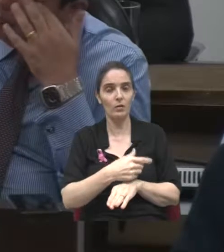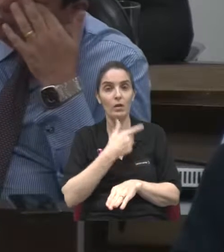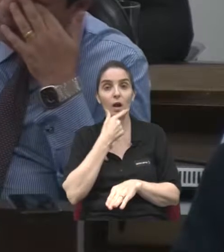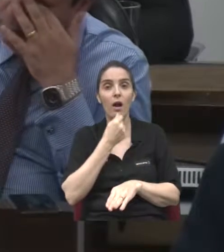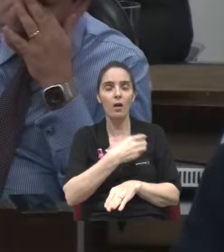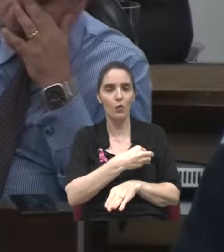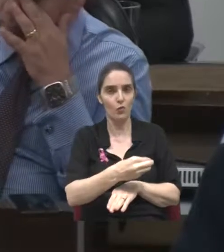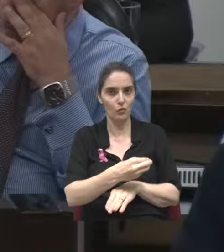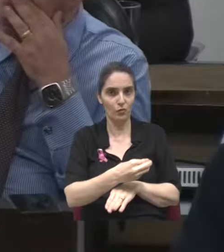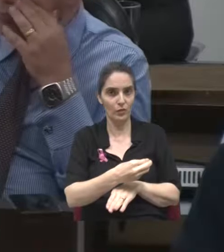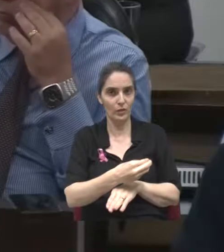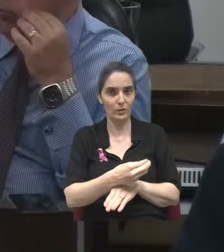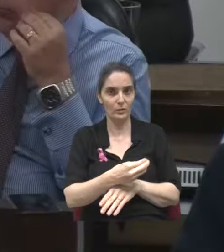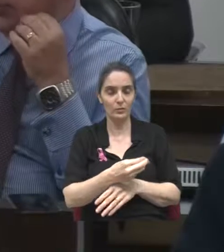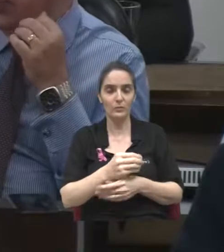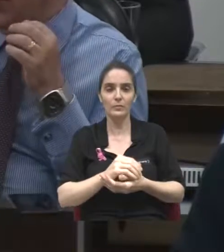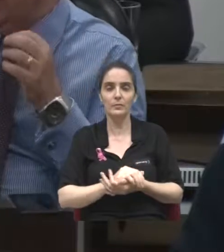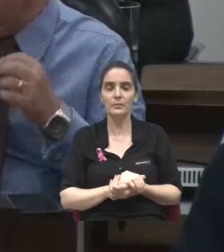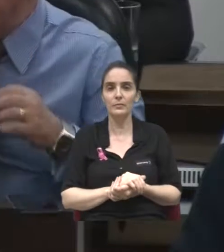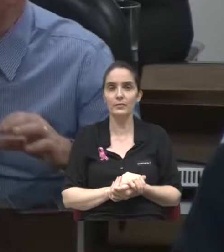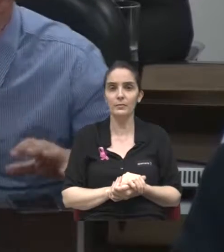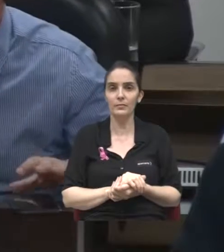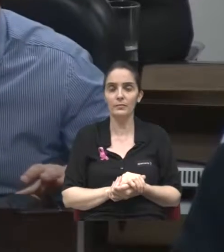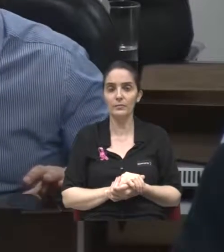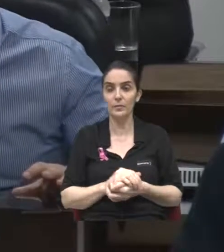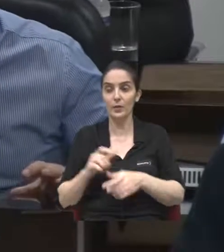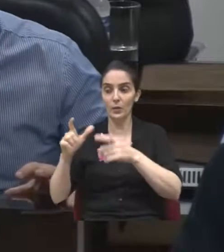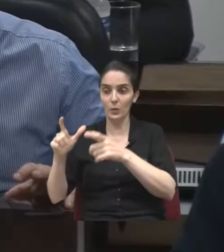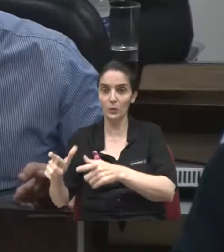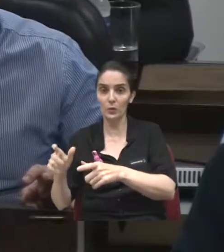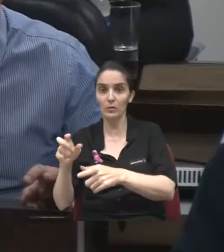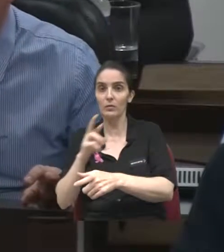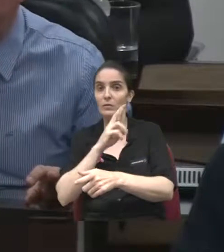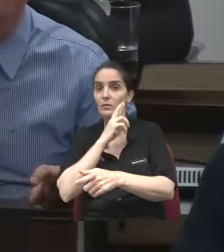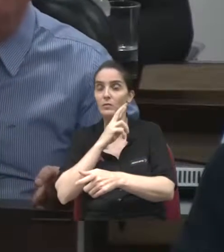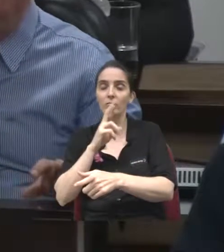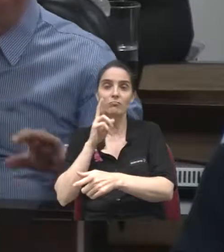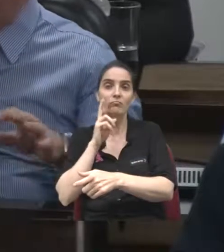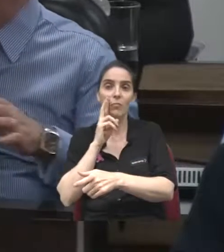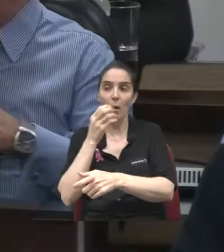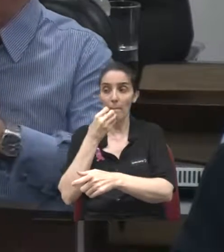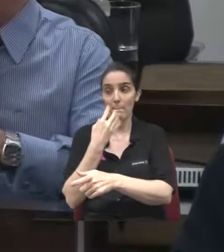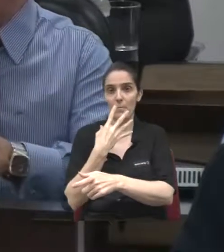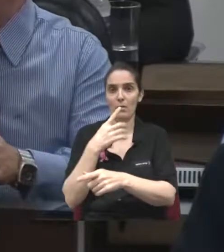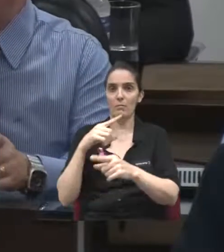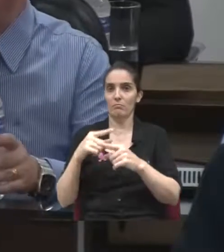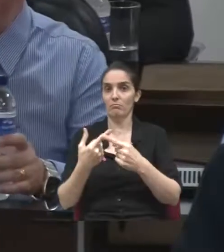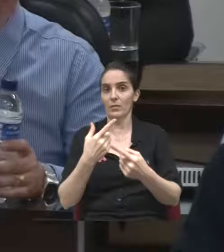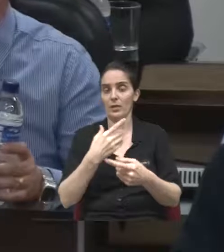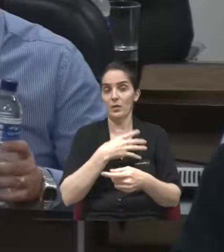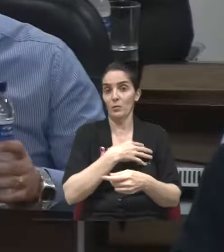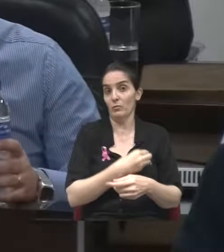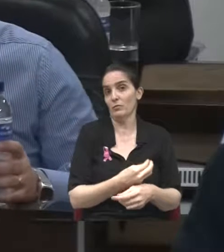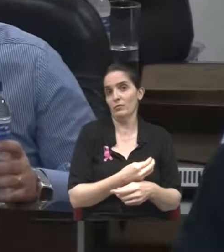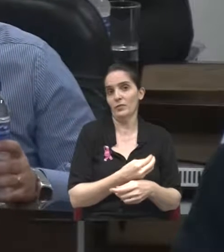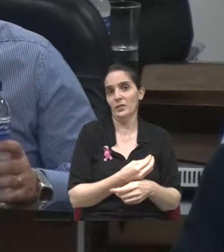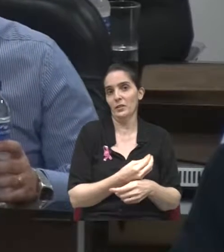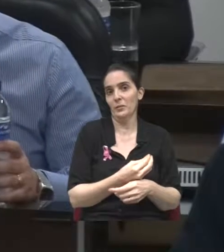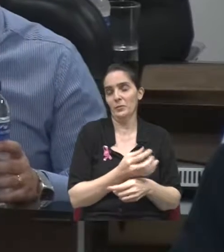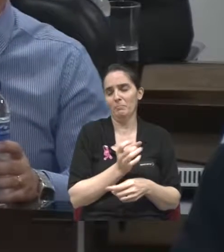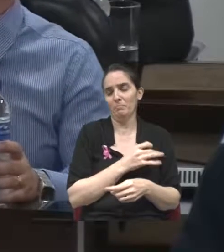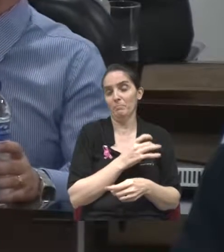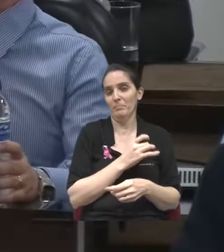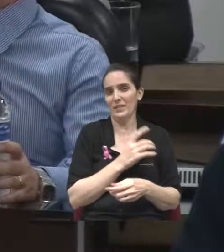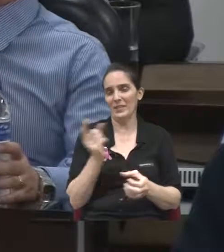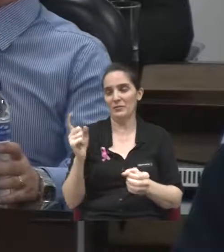nem de passar na frente do restaurante até hoje, foi por conta do meu filho também passar